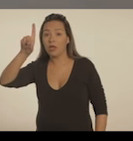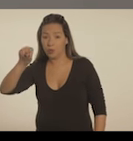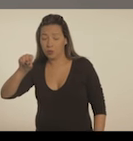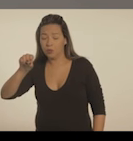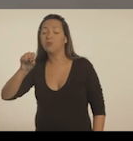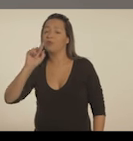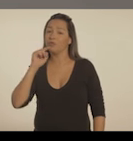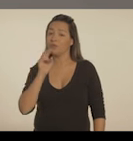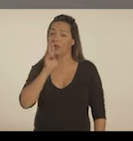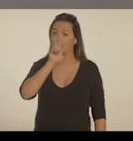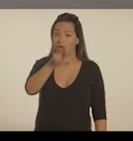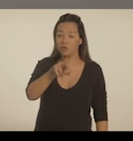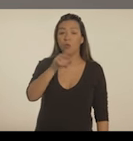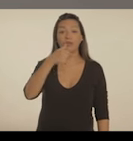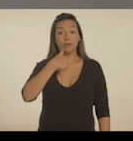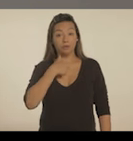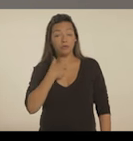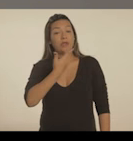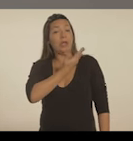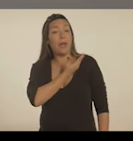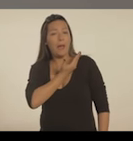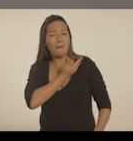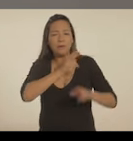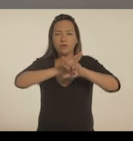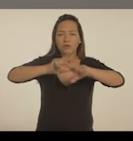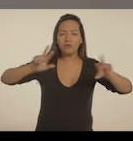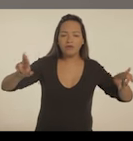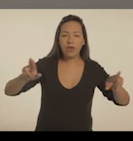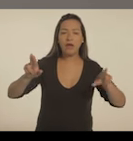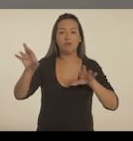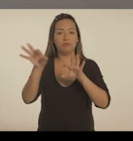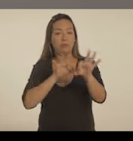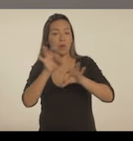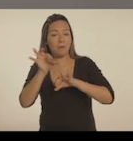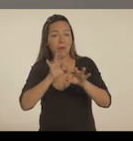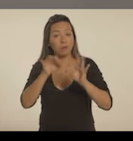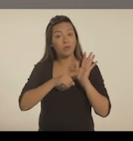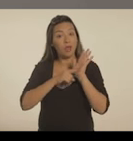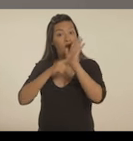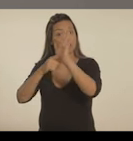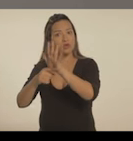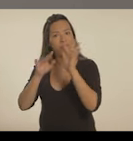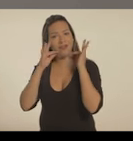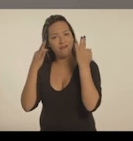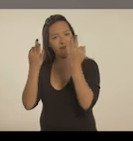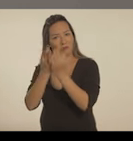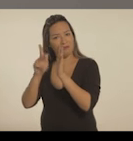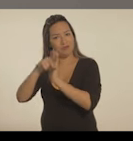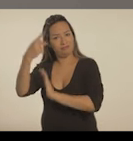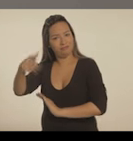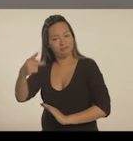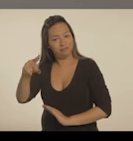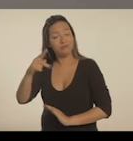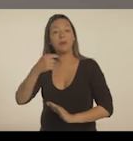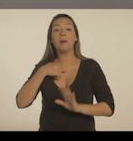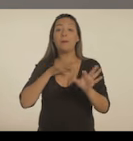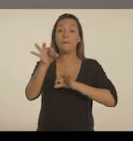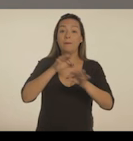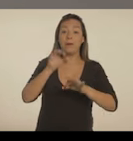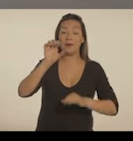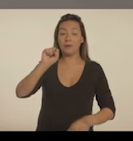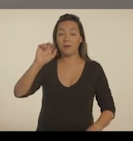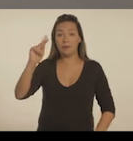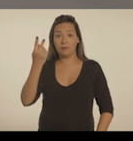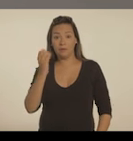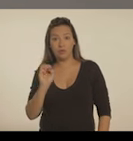e diversos artistas e parceiros resolvemos ajudar essa família e outras. Organizamos um show e um leilão. E desde cedo deixamos